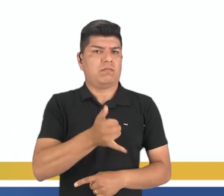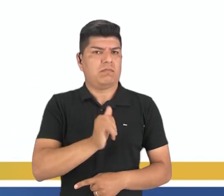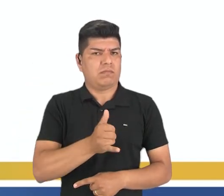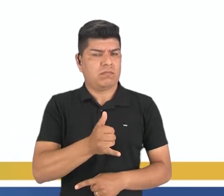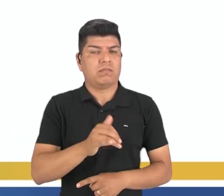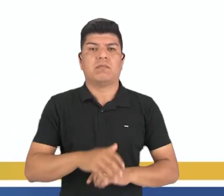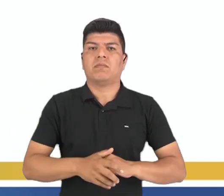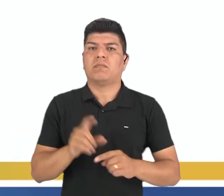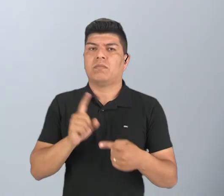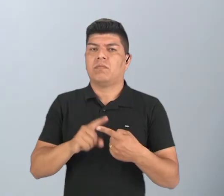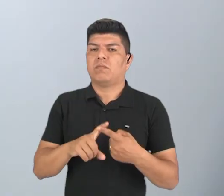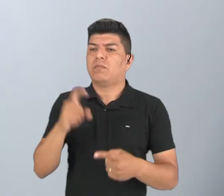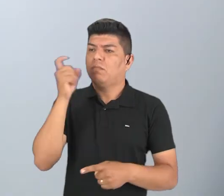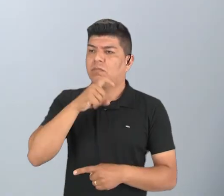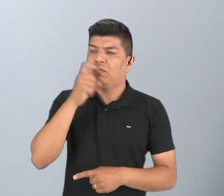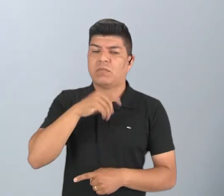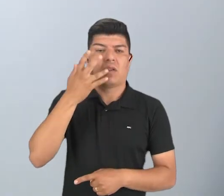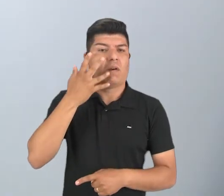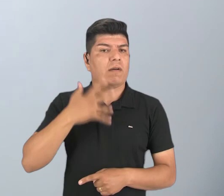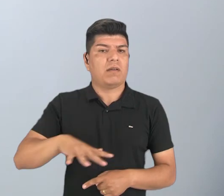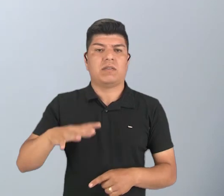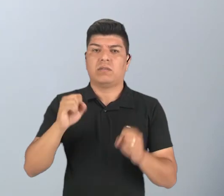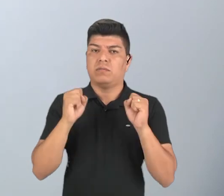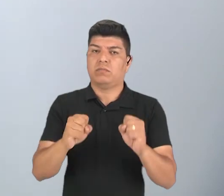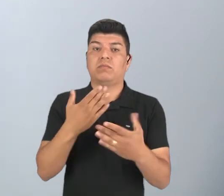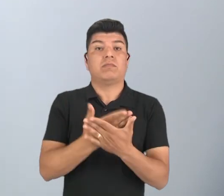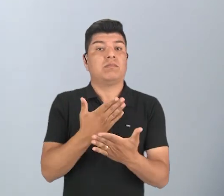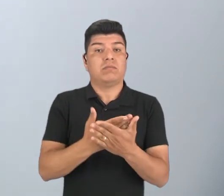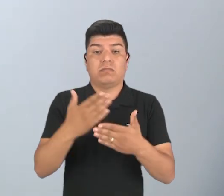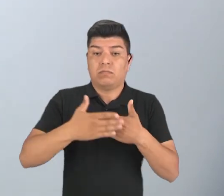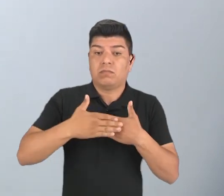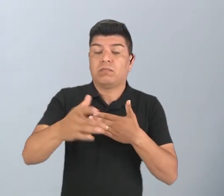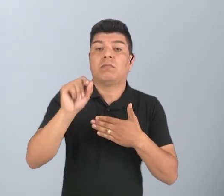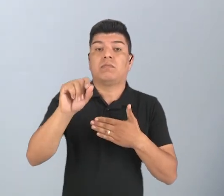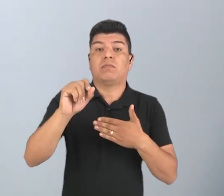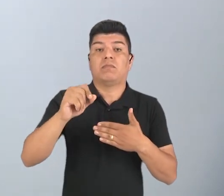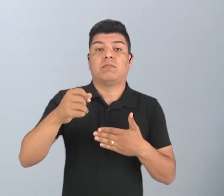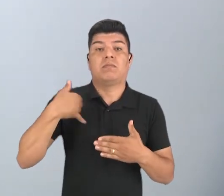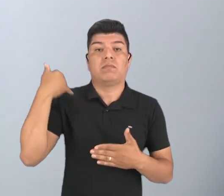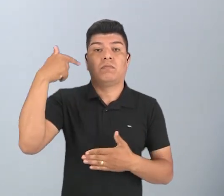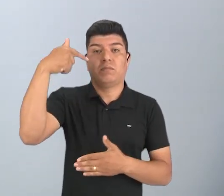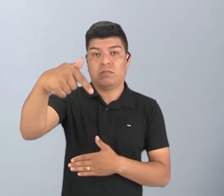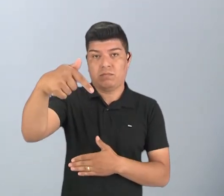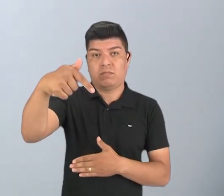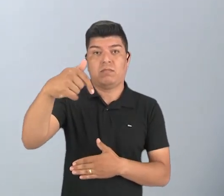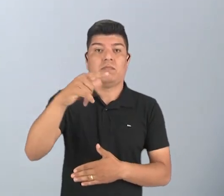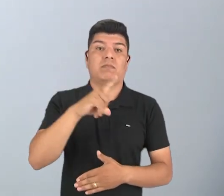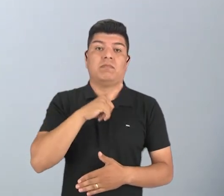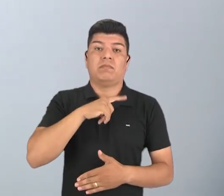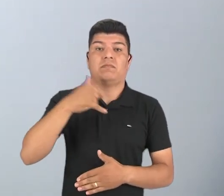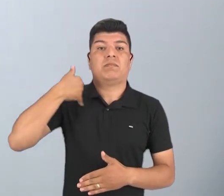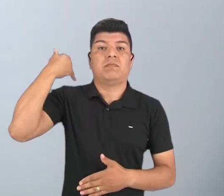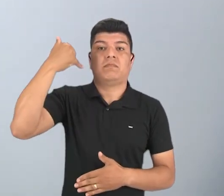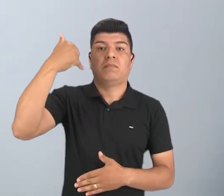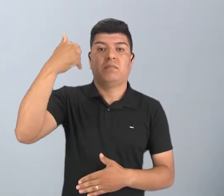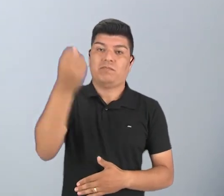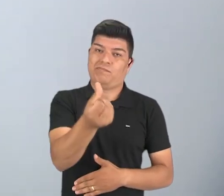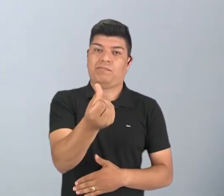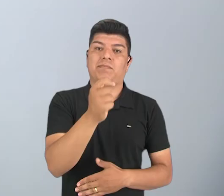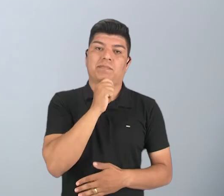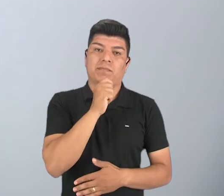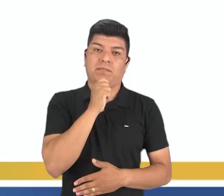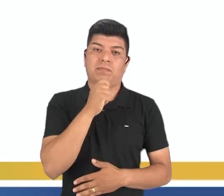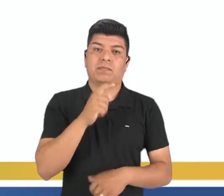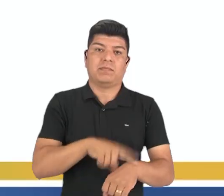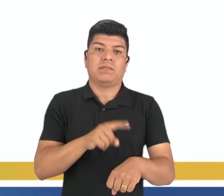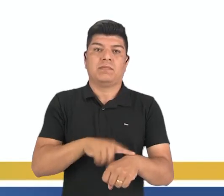ele mentiu porque a criança só era permitida estudar a partir de 7 anos e ela tinha 6. Quanto ao